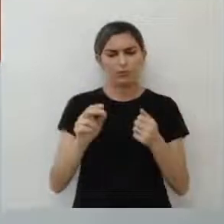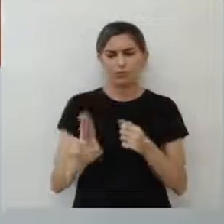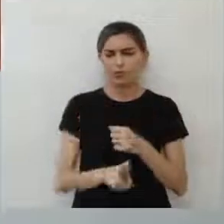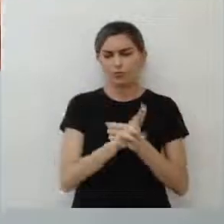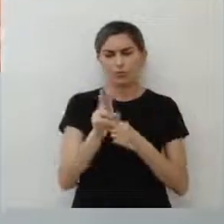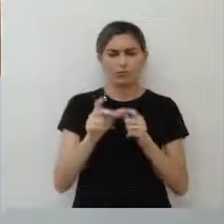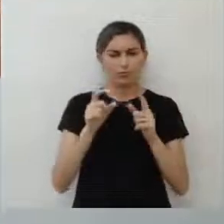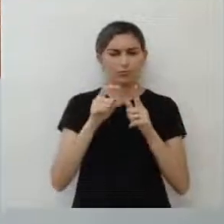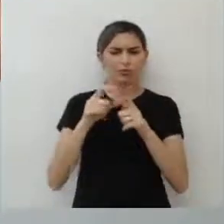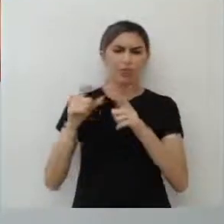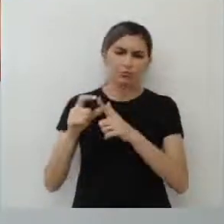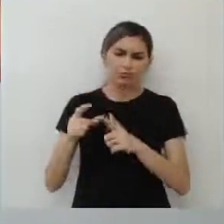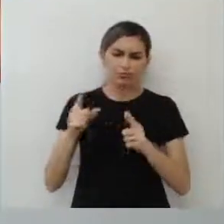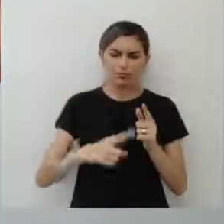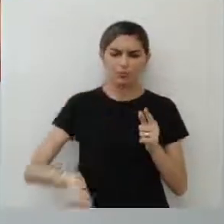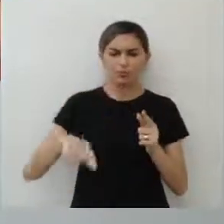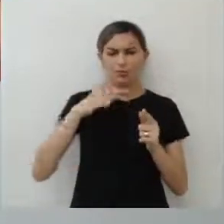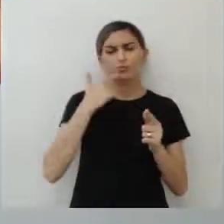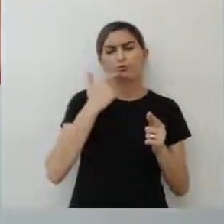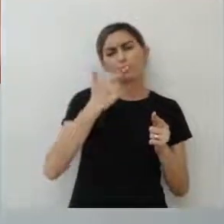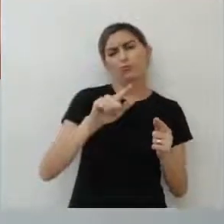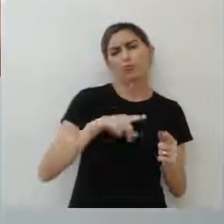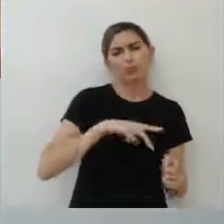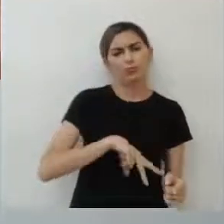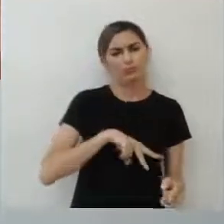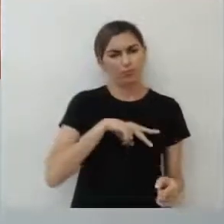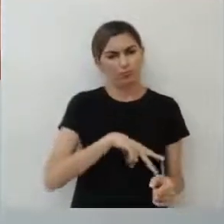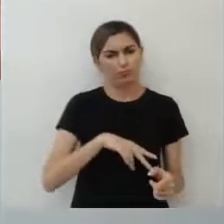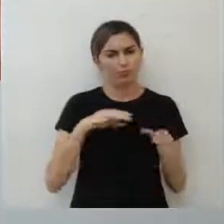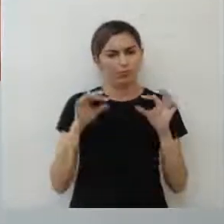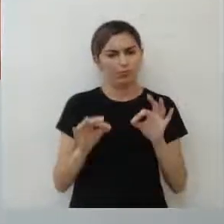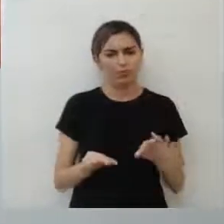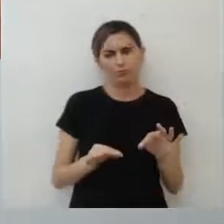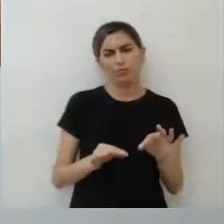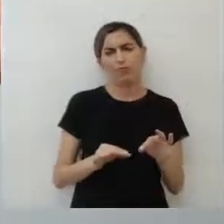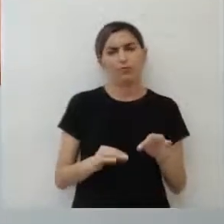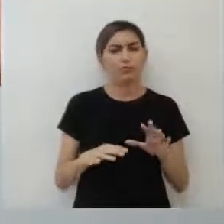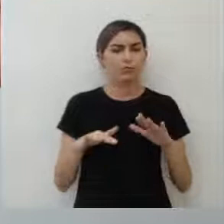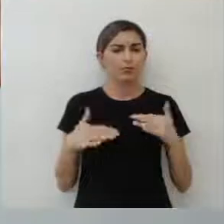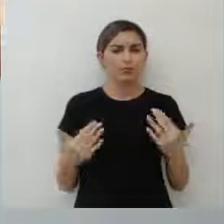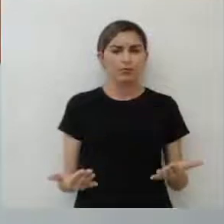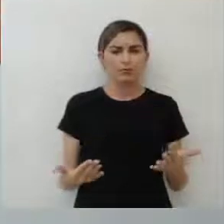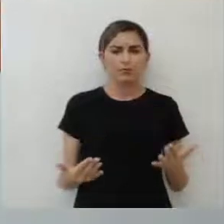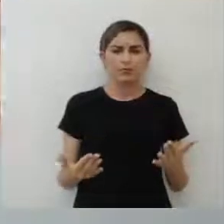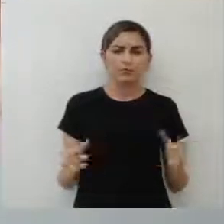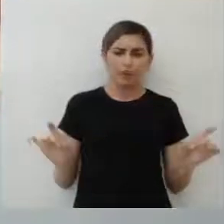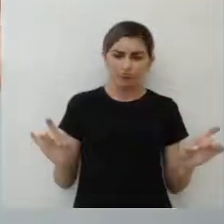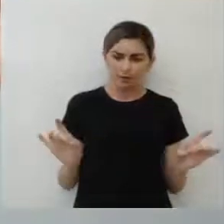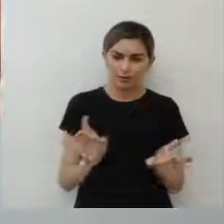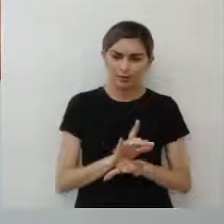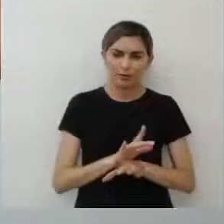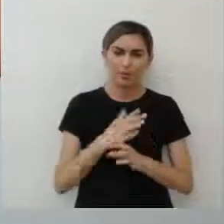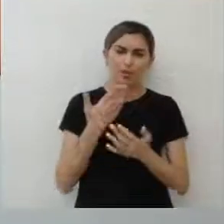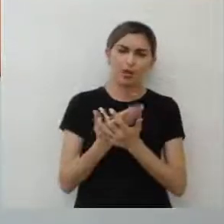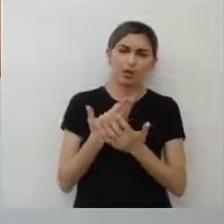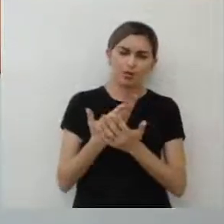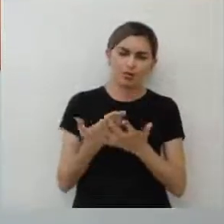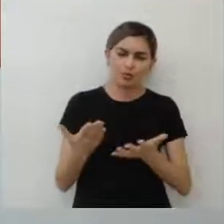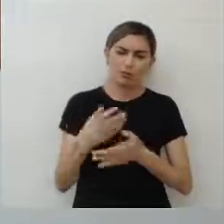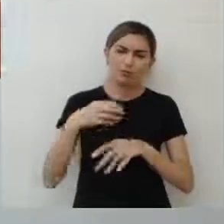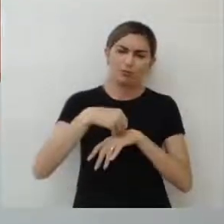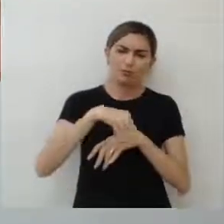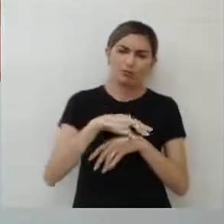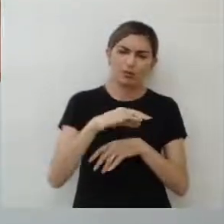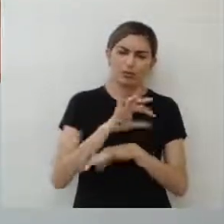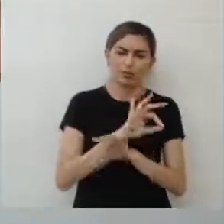das palavras na nossa língua portuguesa, tá certo? Então, pessoal, finalizando a aula de hoje, deixo essa